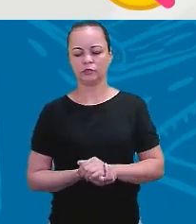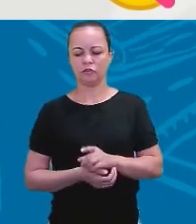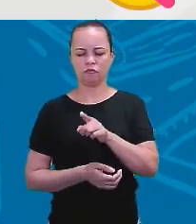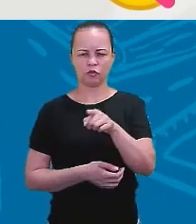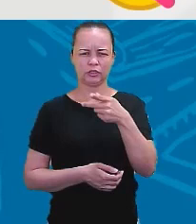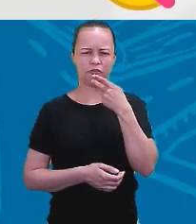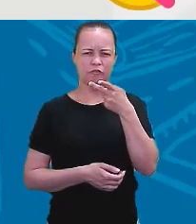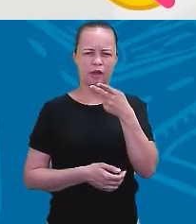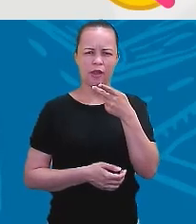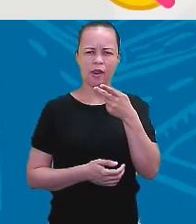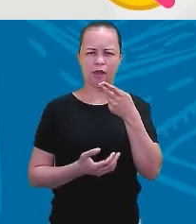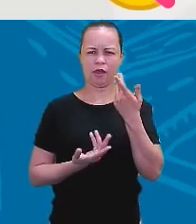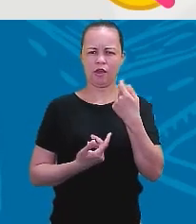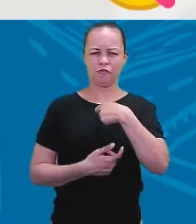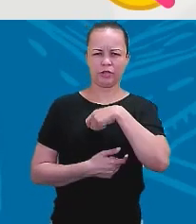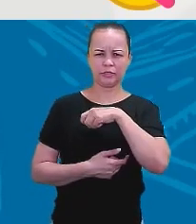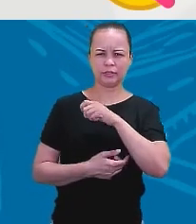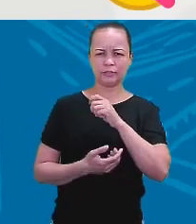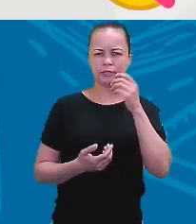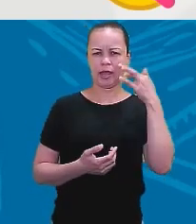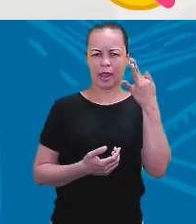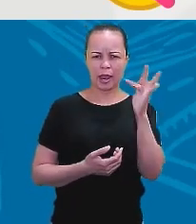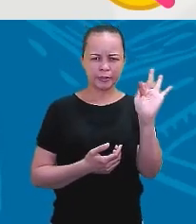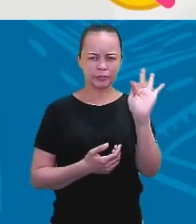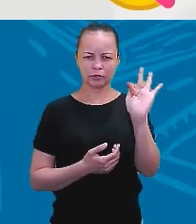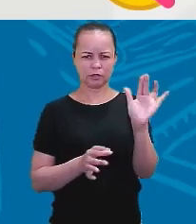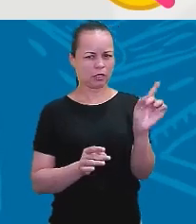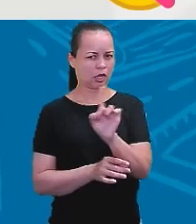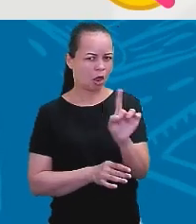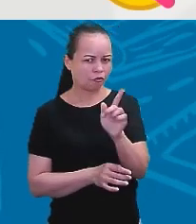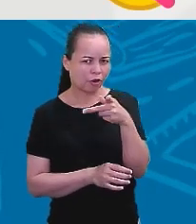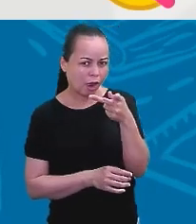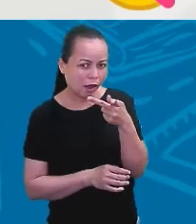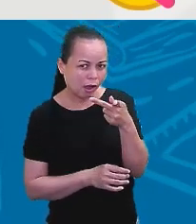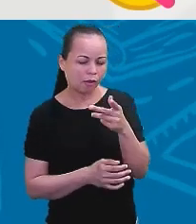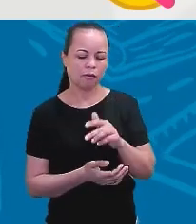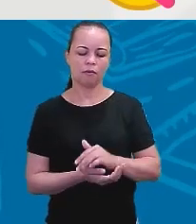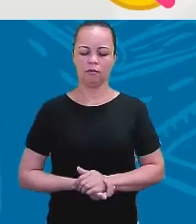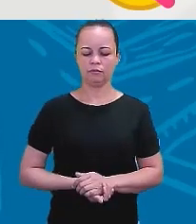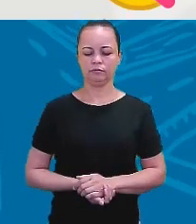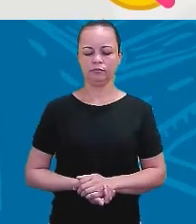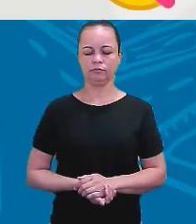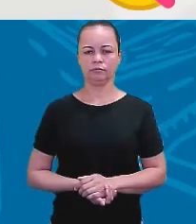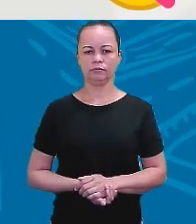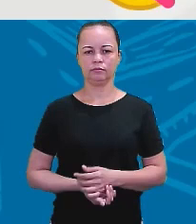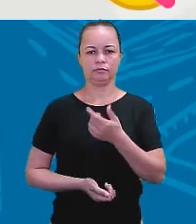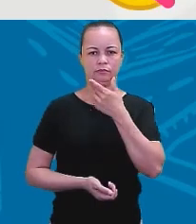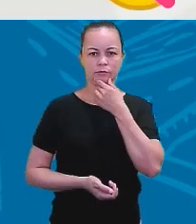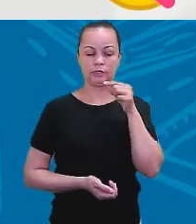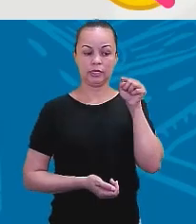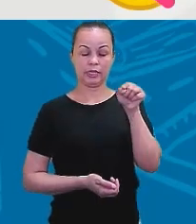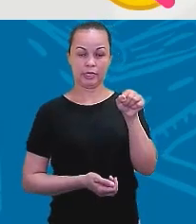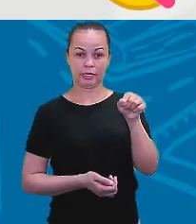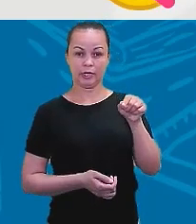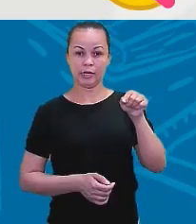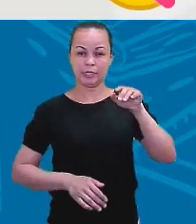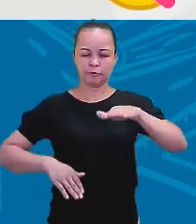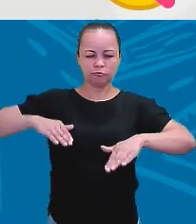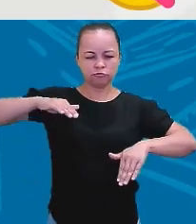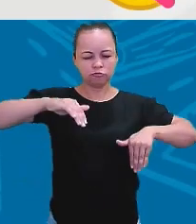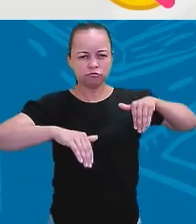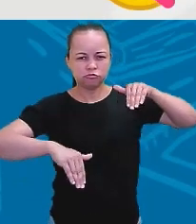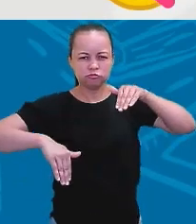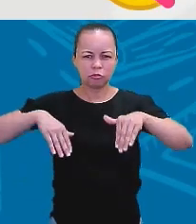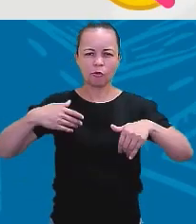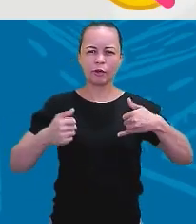couldn't swim when he was 5 years old. Ele nadava quando tinha